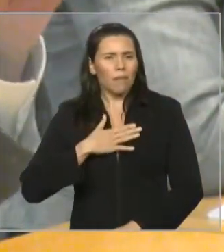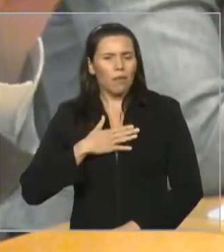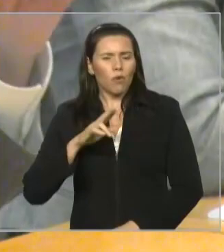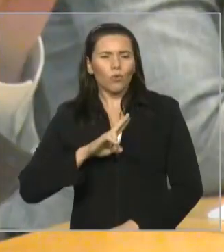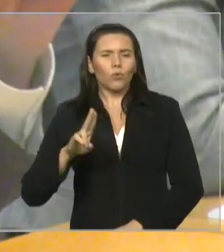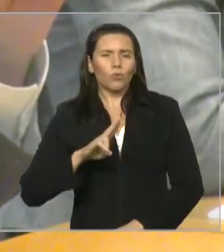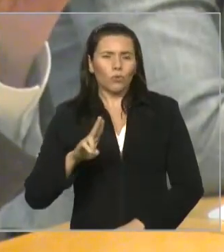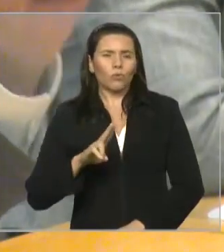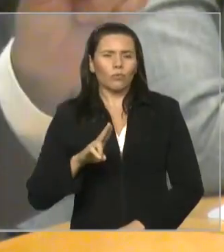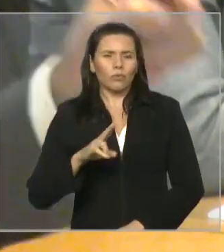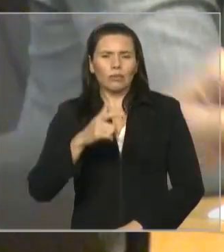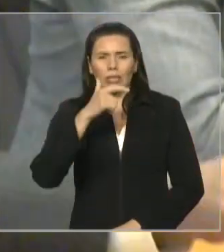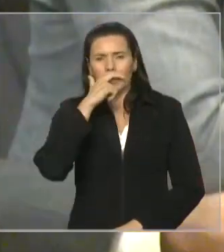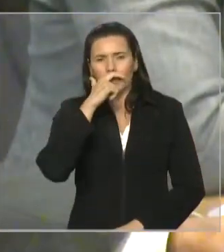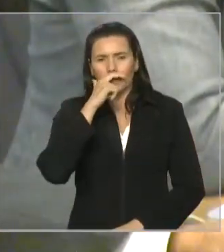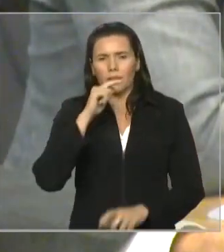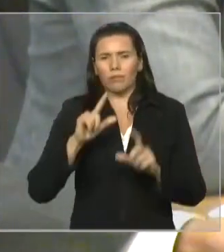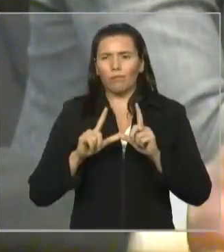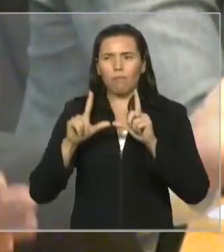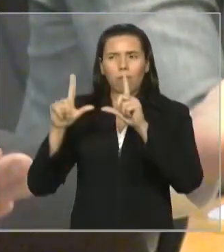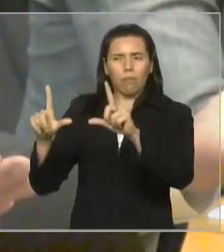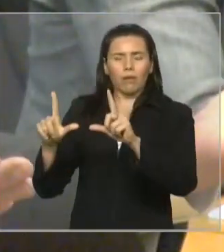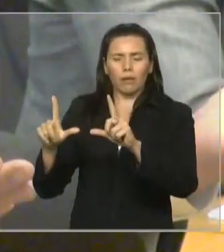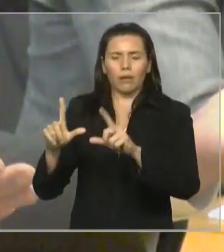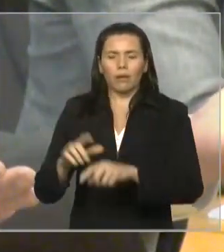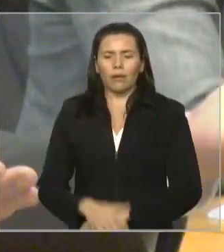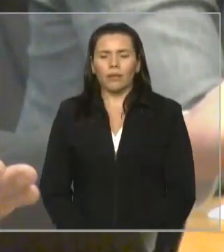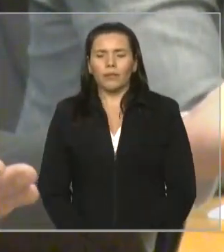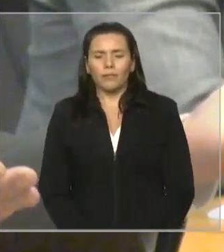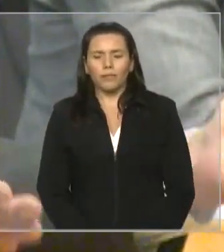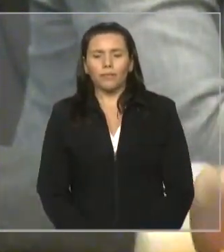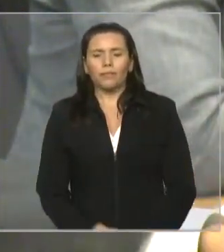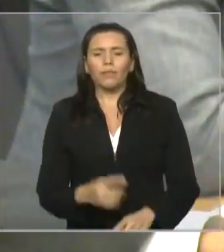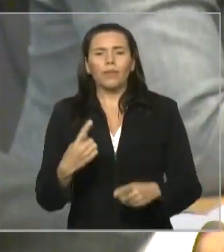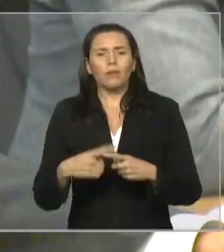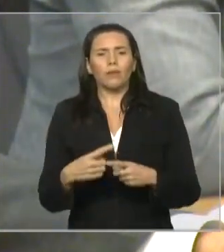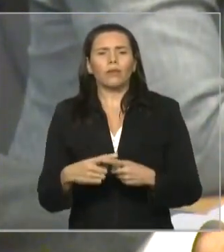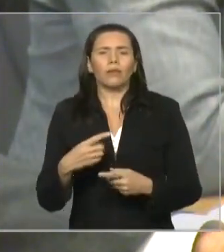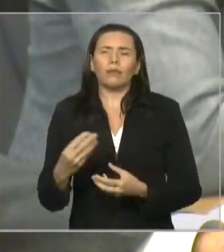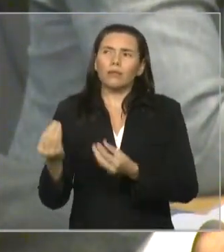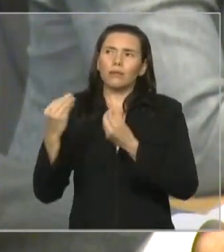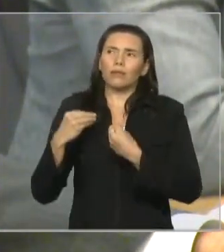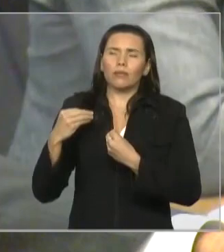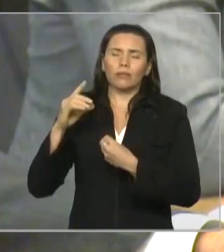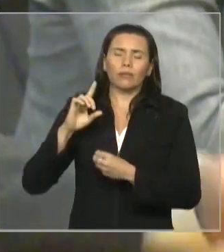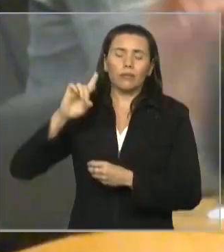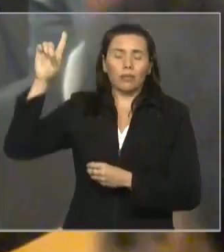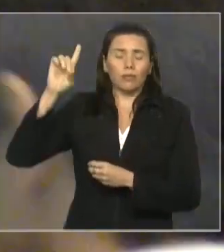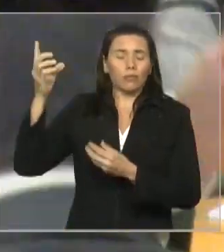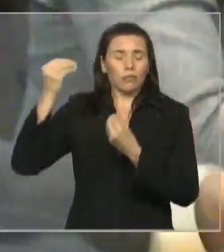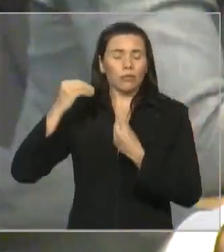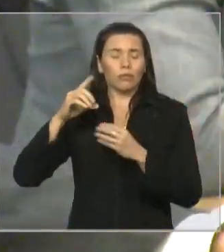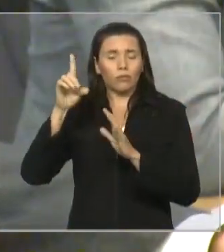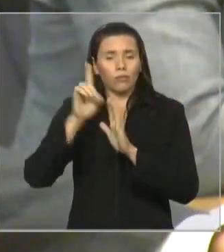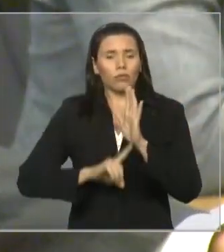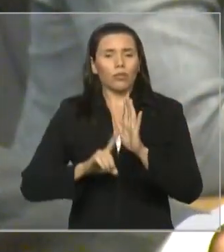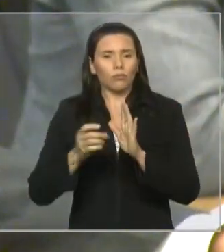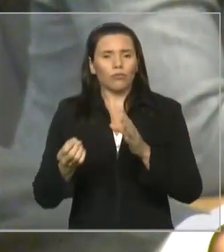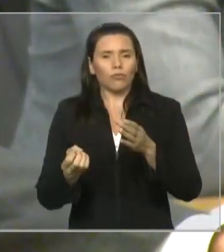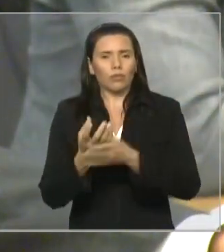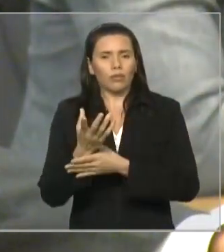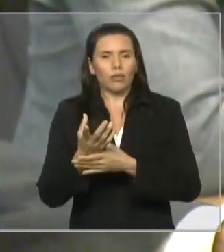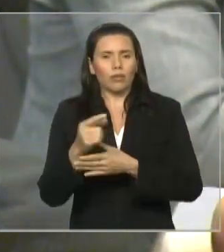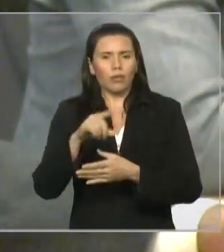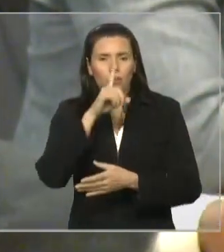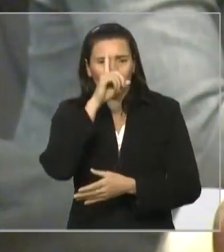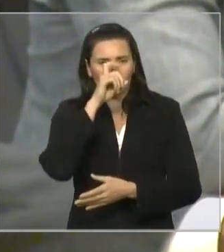do Nordeste, aquele hospital que minhas mãos, Deus me deu o direito de criar. Então, eu comungo